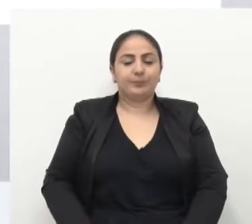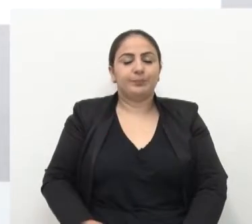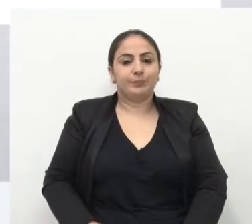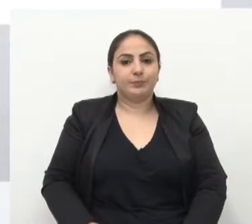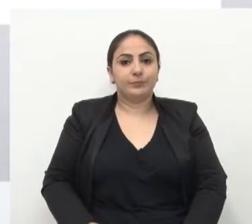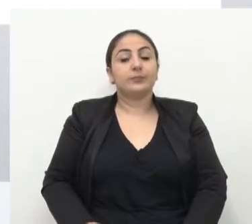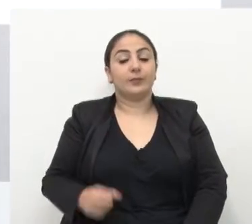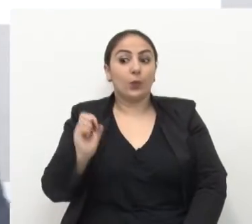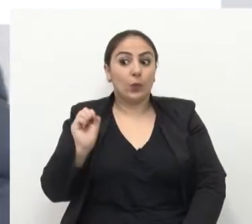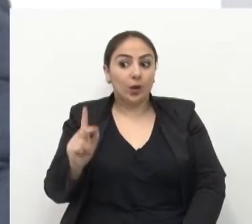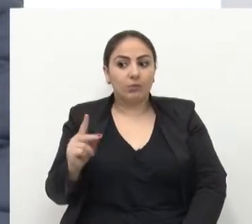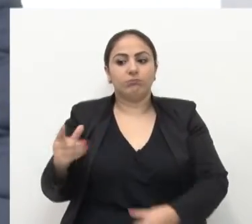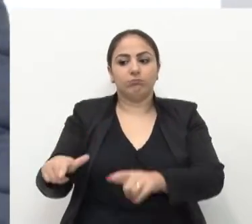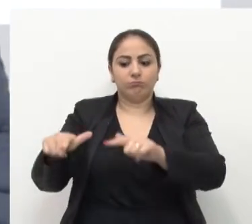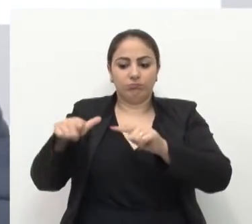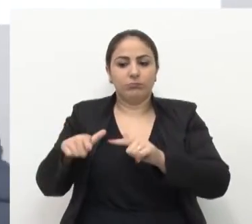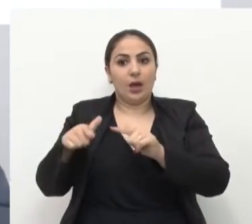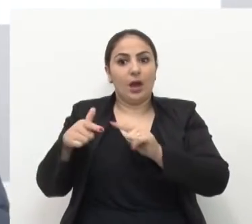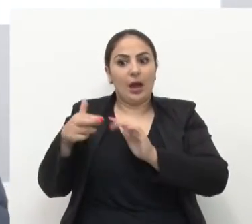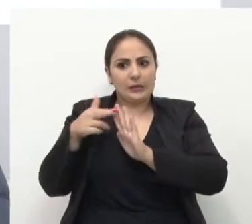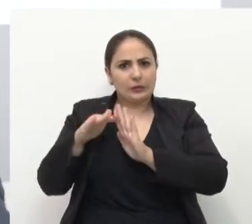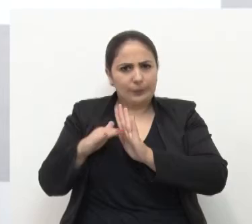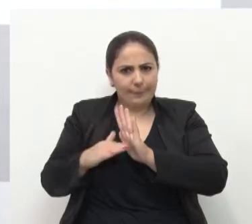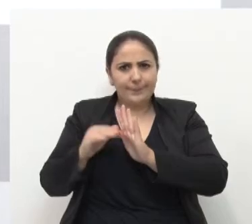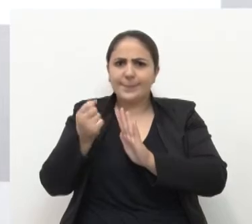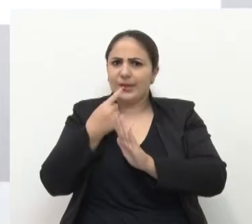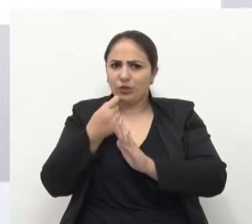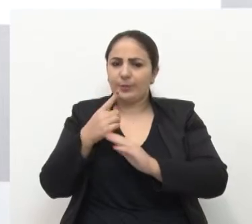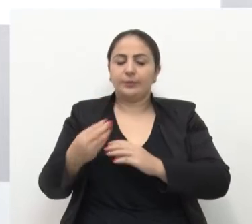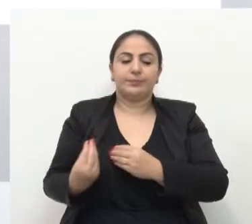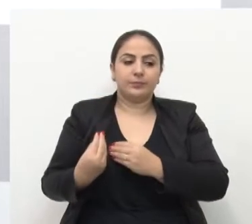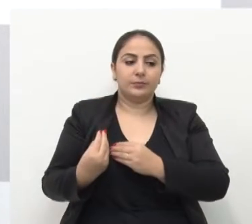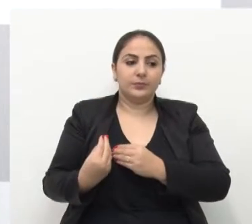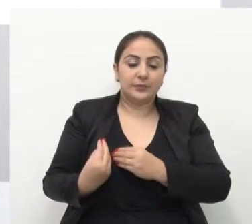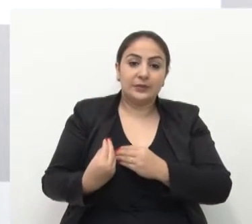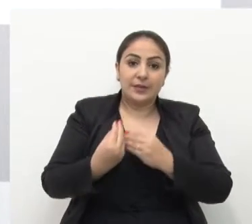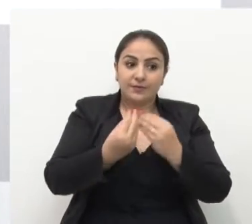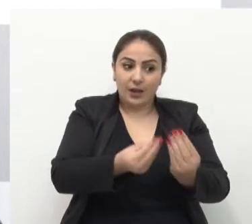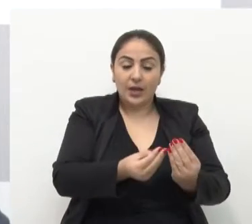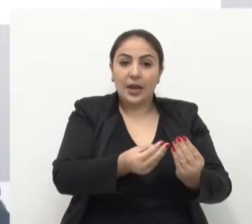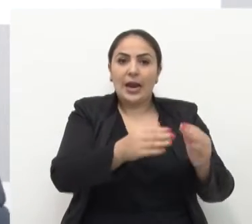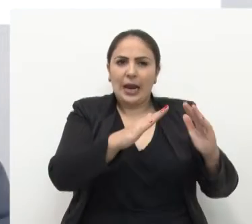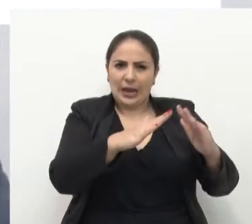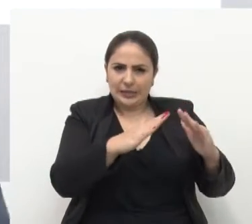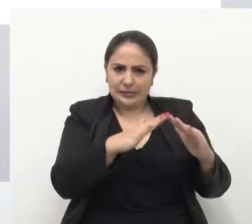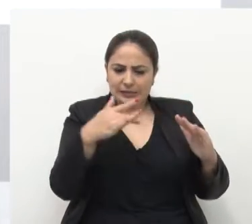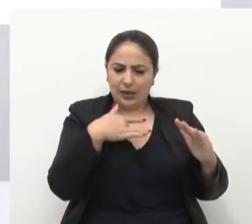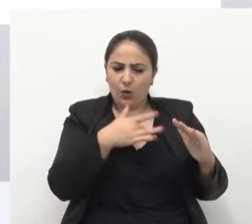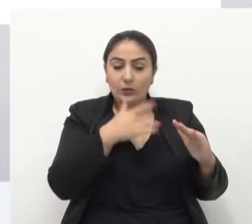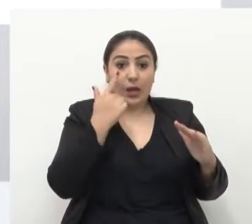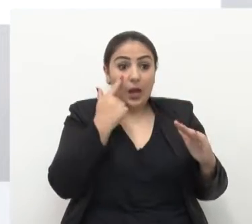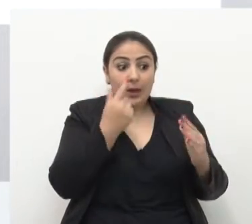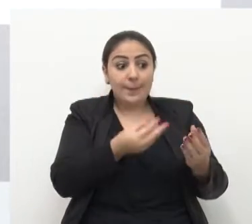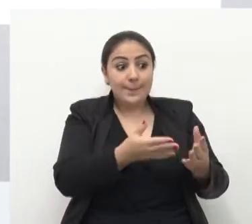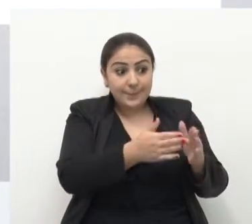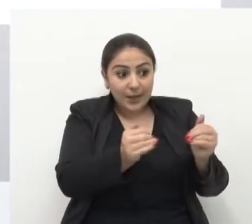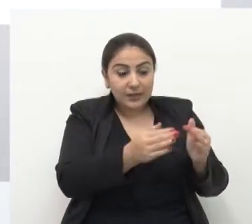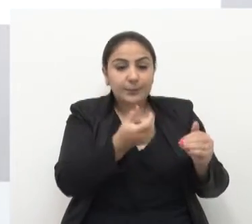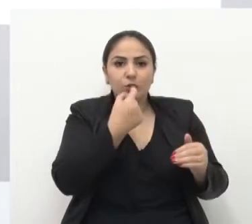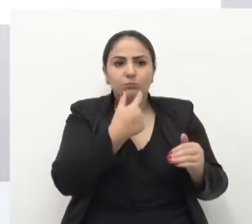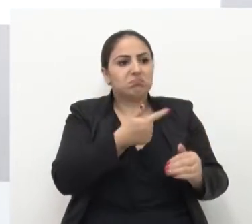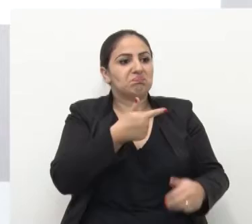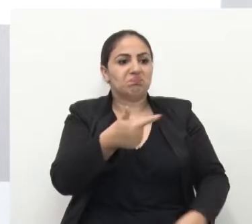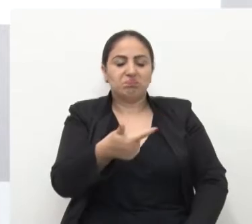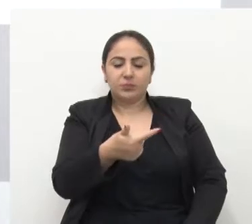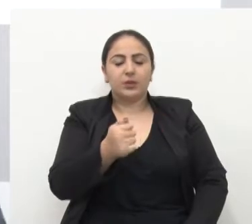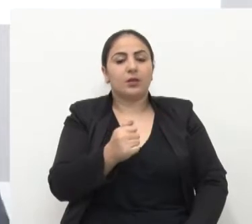medicamento vai nos posto de saúde procurar o medicamento não